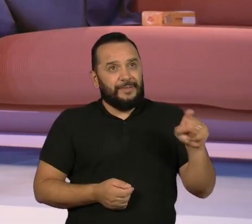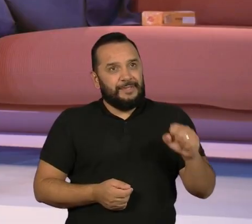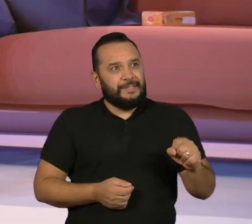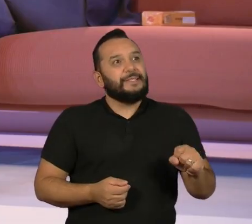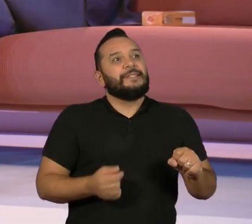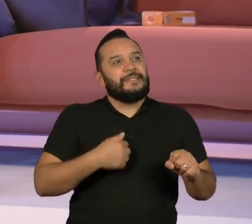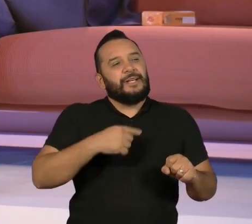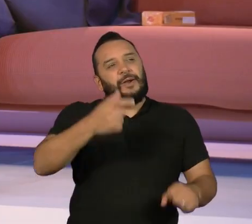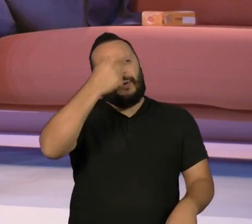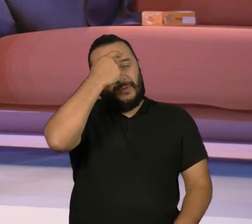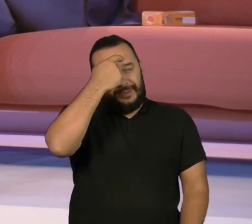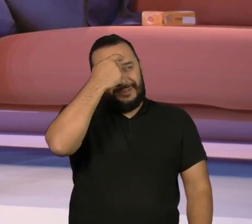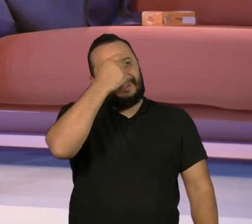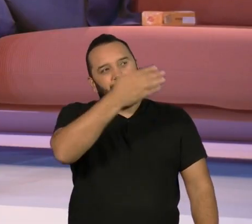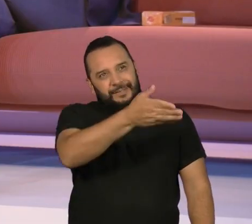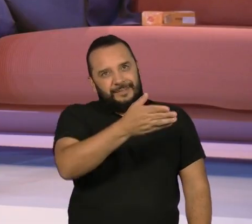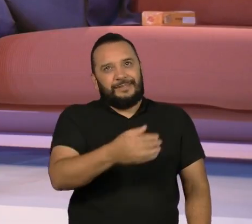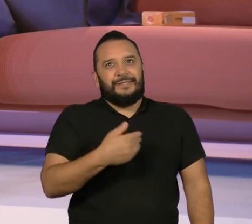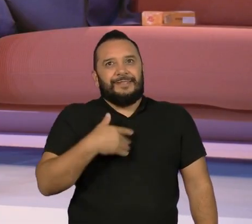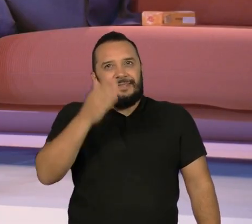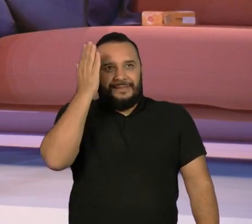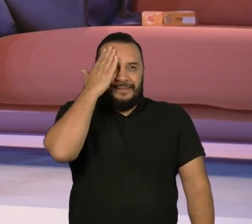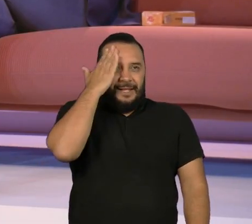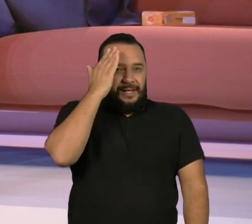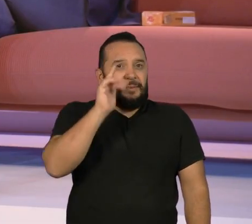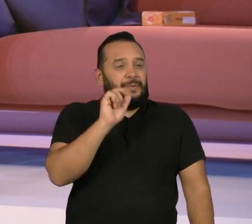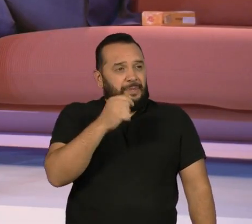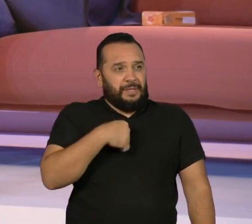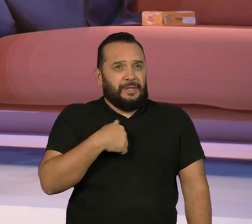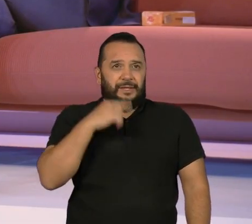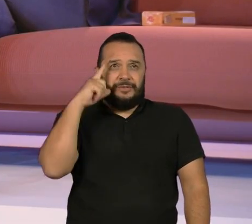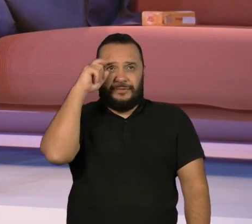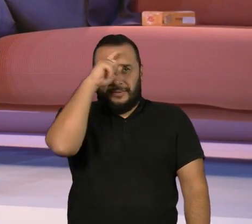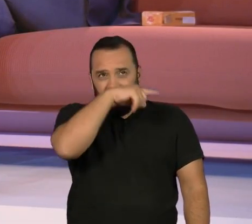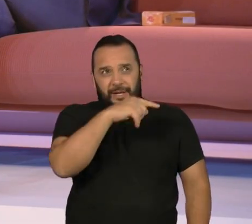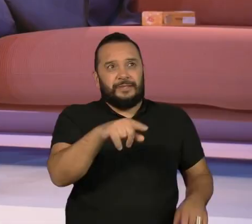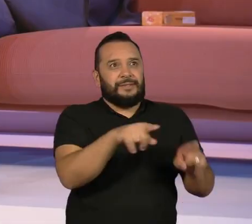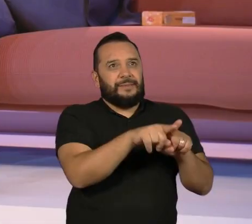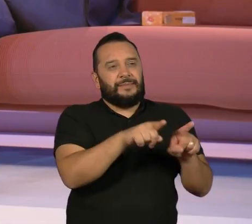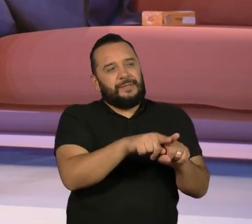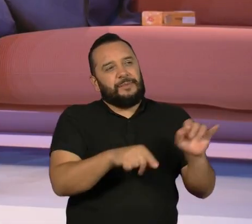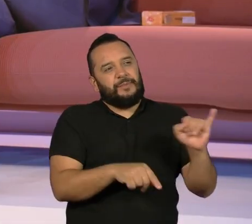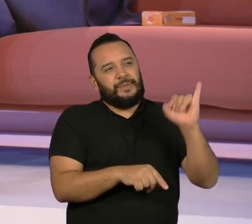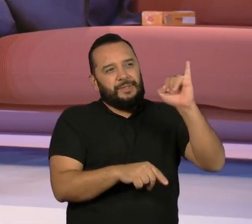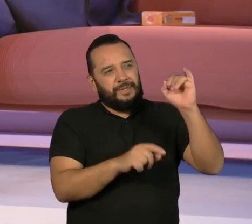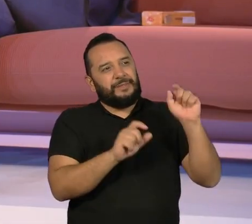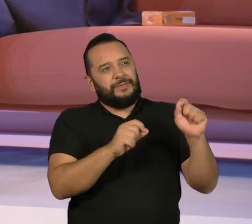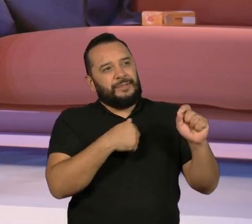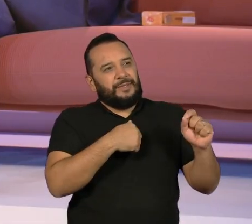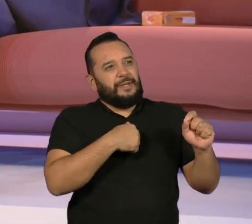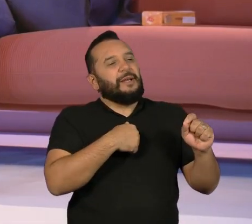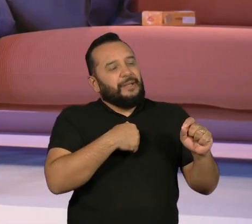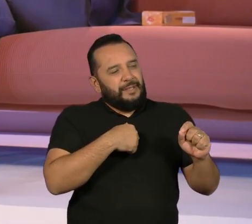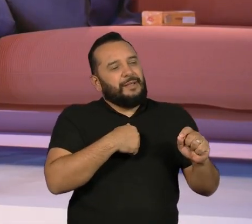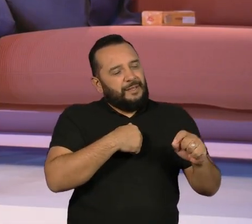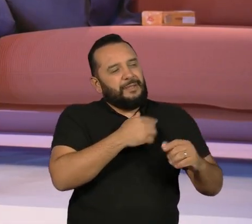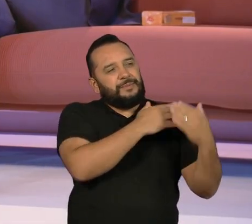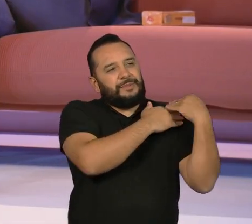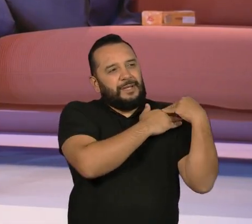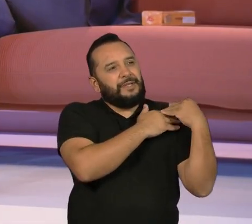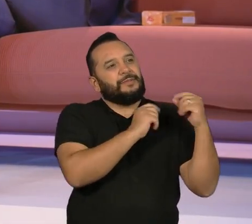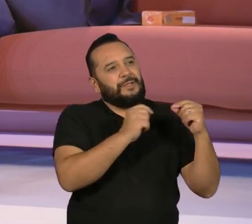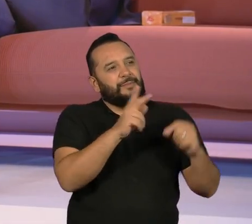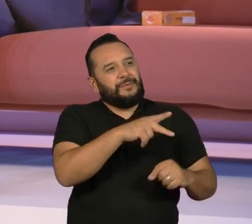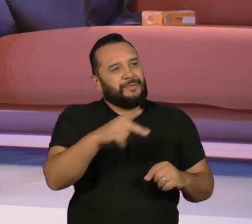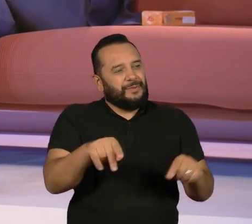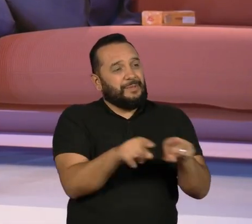muito consciente, assim, né, da complexidade, da dificuldade, e ao mesmo tempo da importância do papel da professora, do professor, de quem